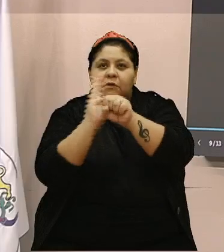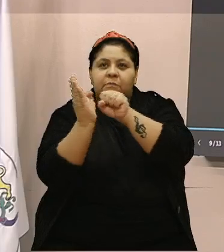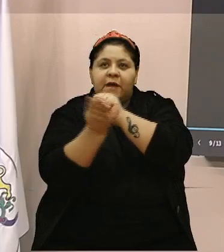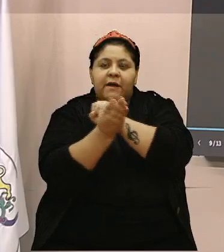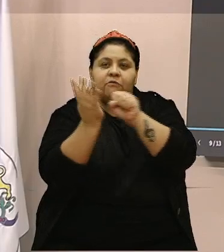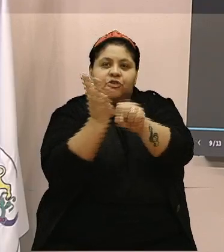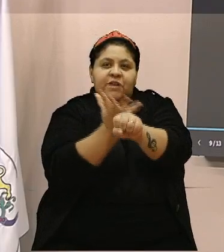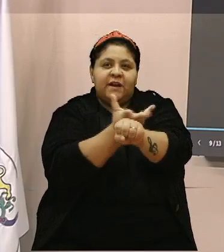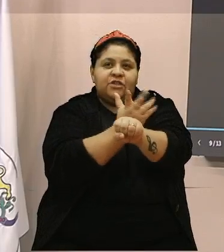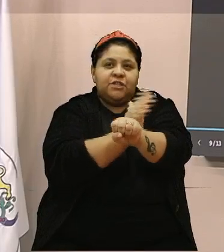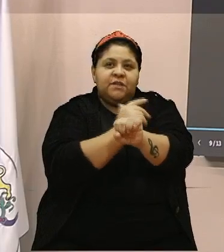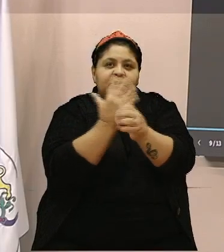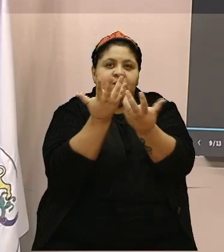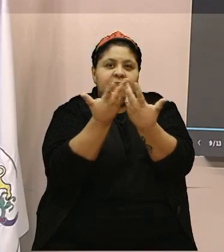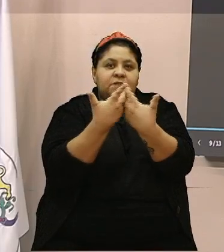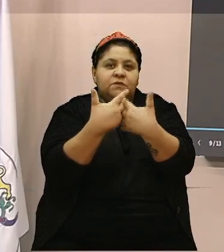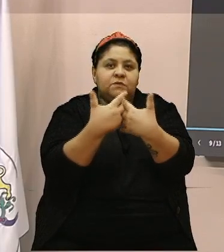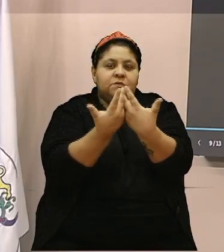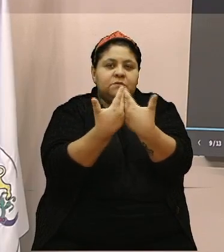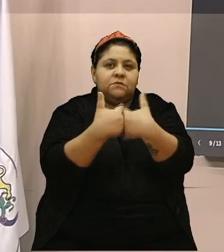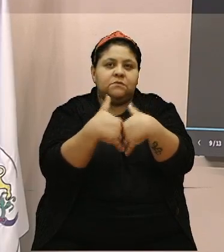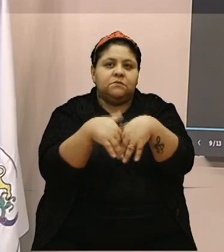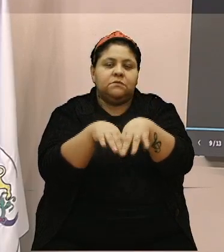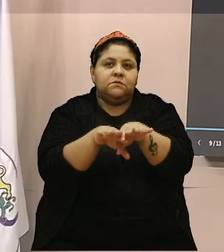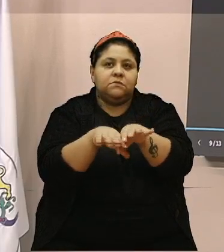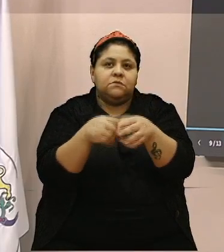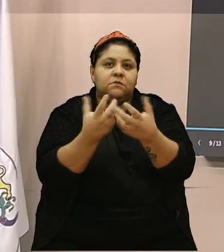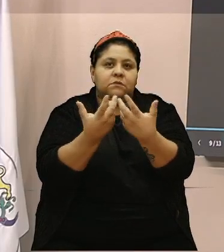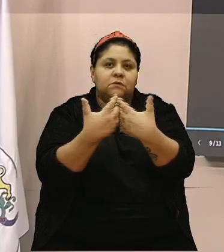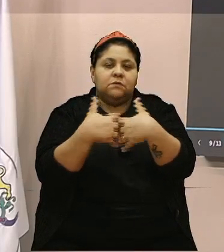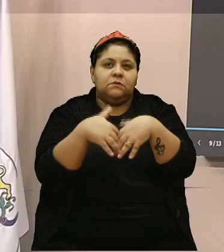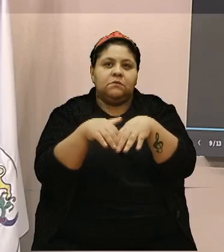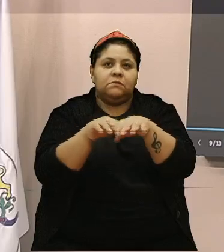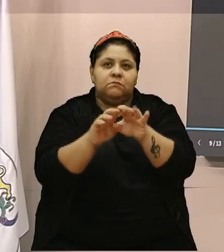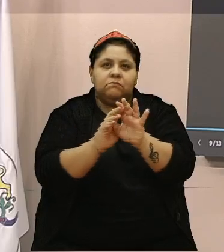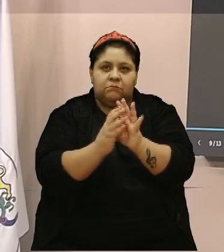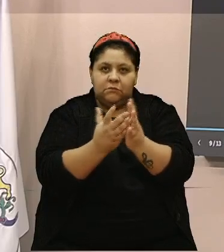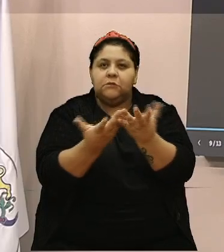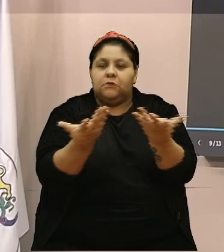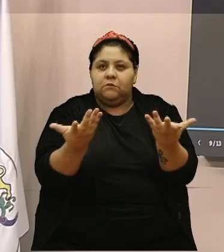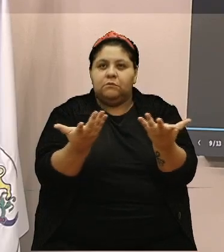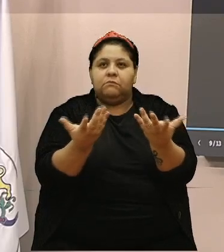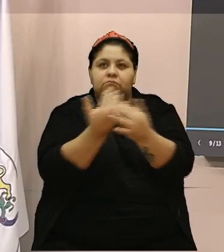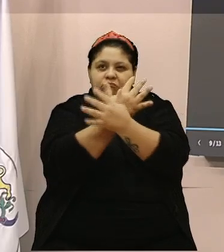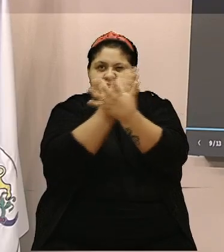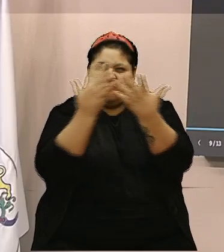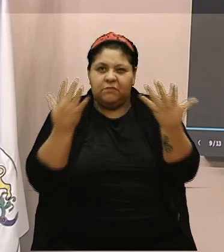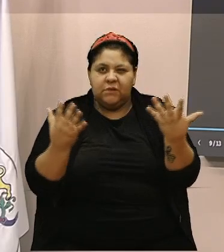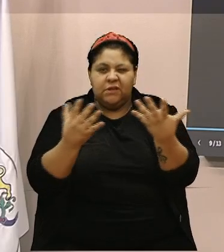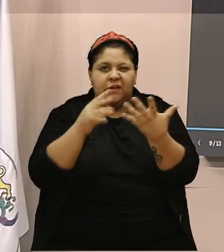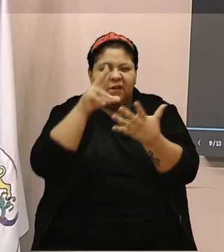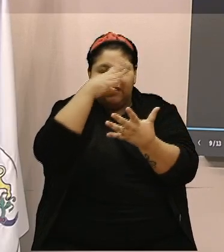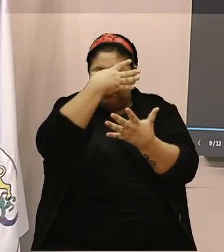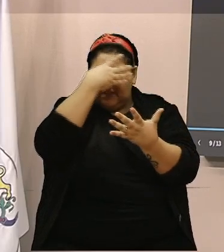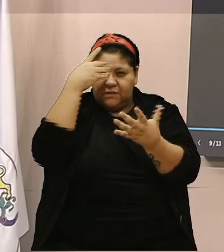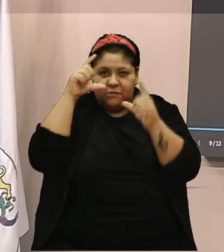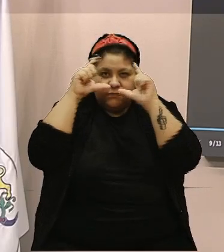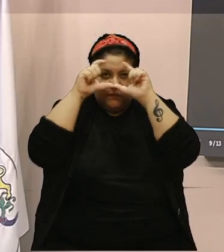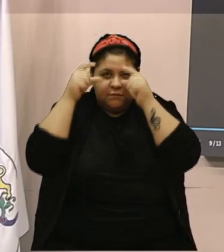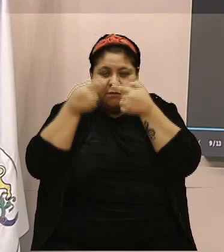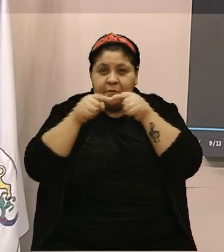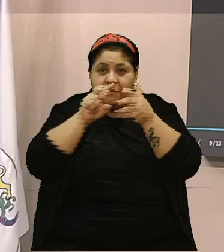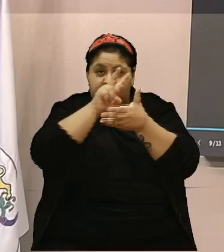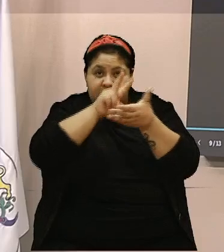Hortênsias. Olha só. E eu tô ainda, por sinal, esqueci de trazer meu óculos para ler, mas tem tudo acidentes